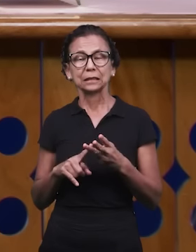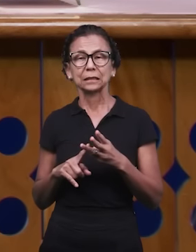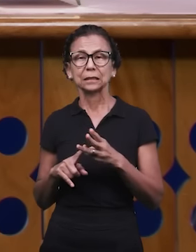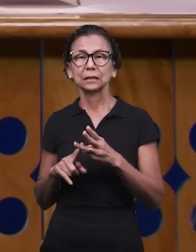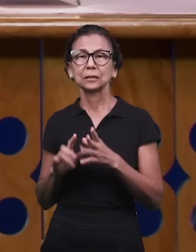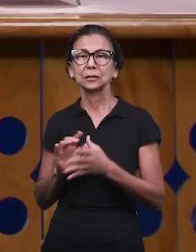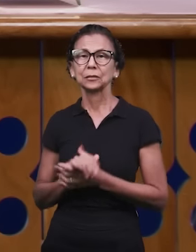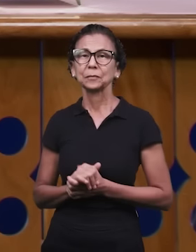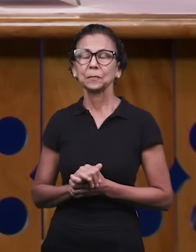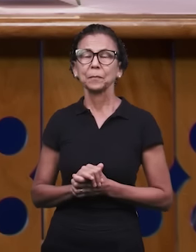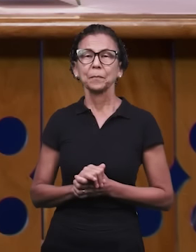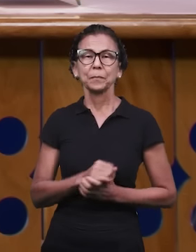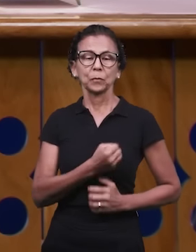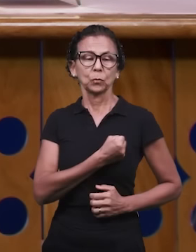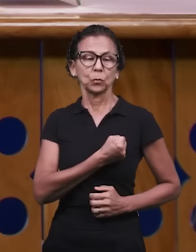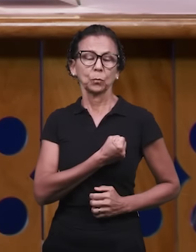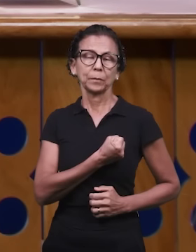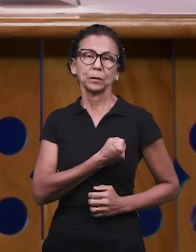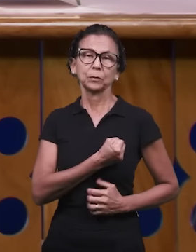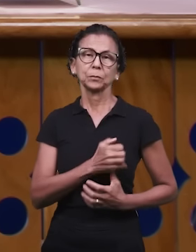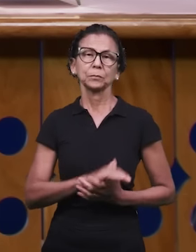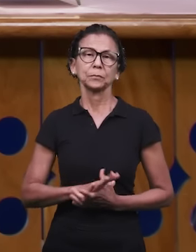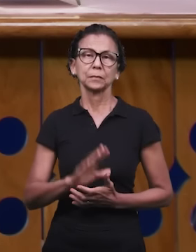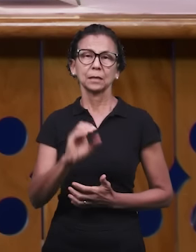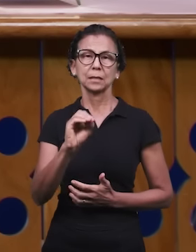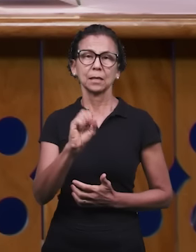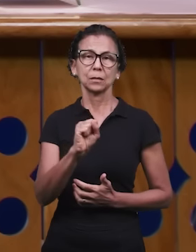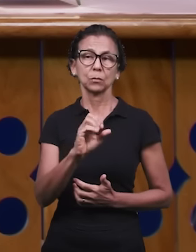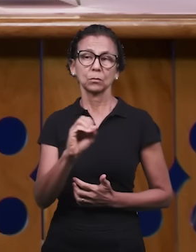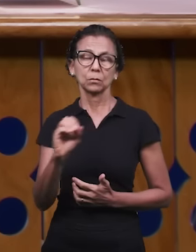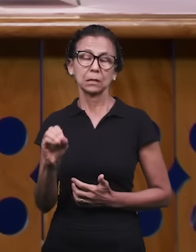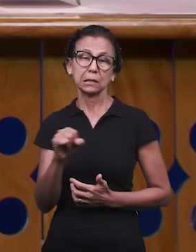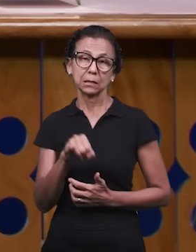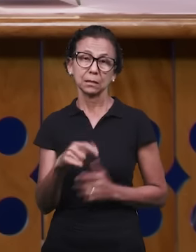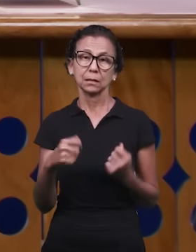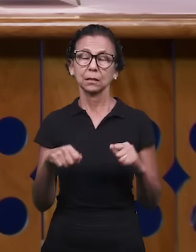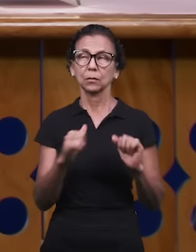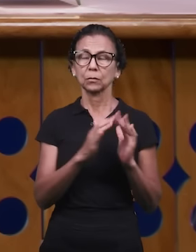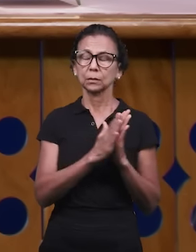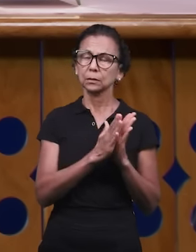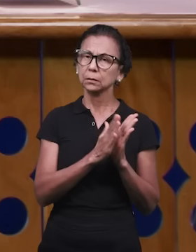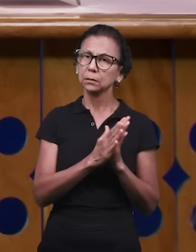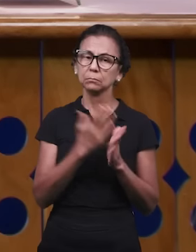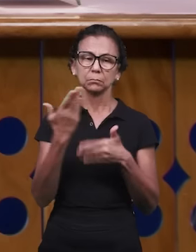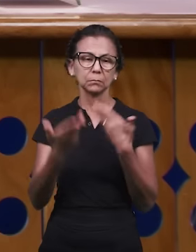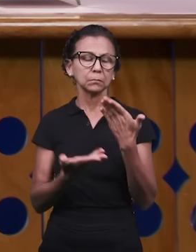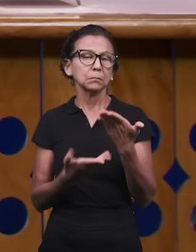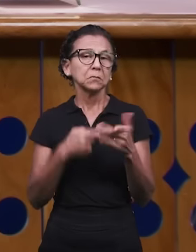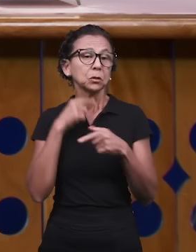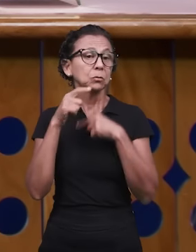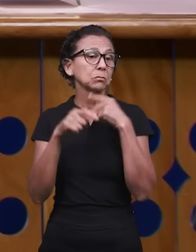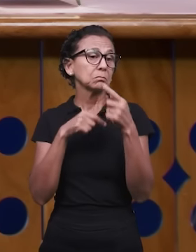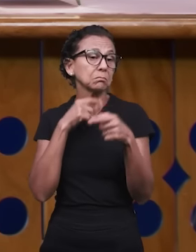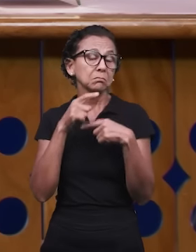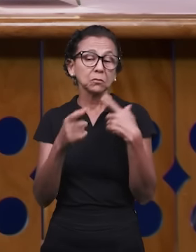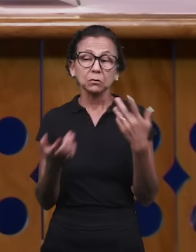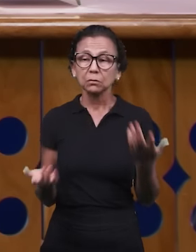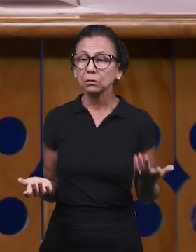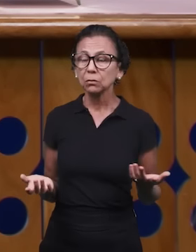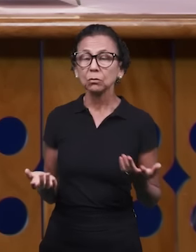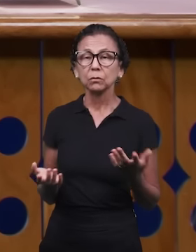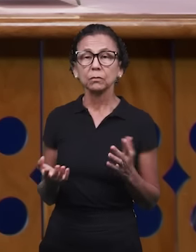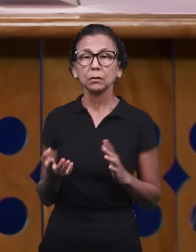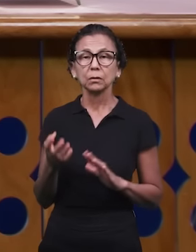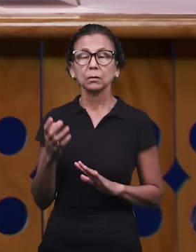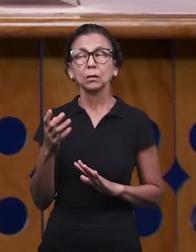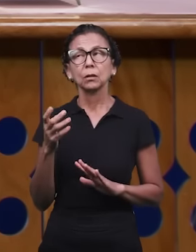telefone gratuito, e quem necessitar de uma assistência, de uma oração, ou tiver alguma dúvida sobre o projeto